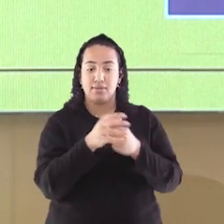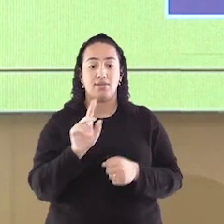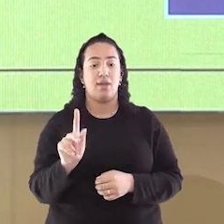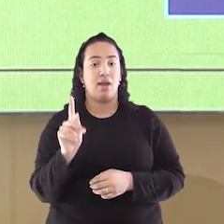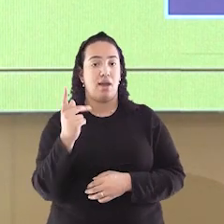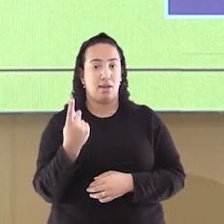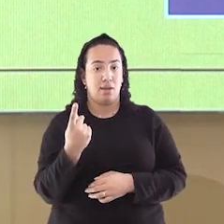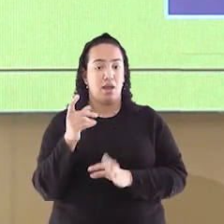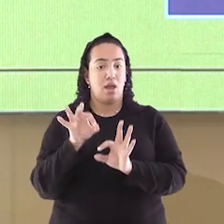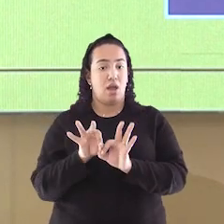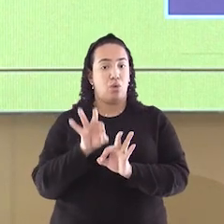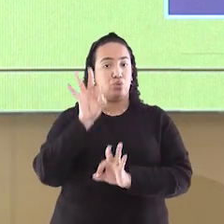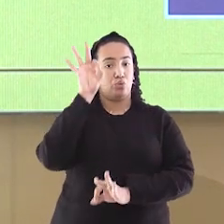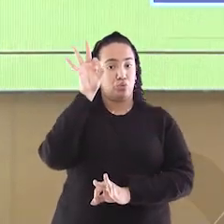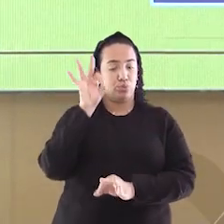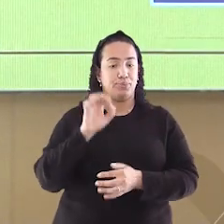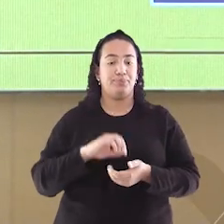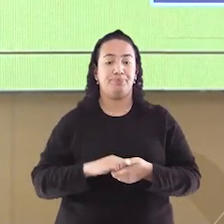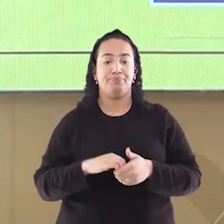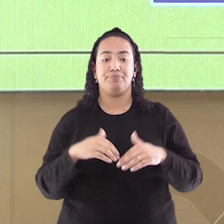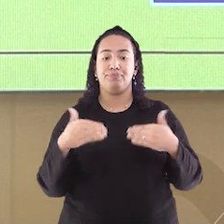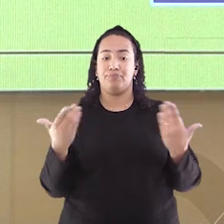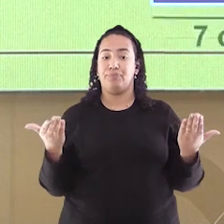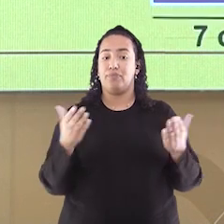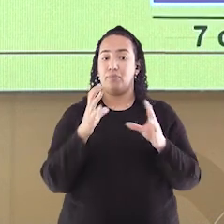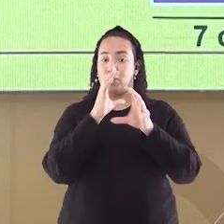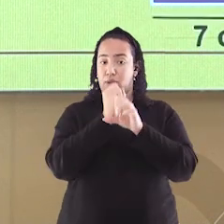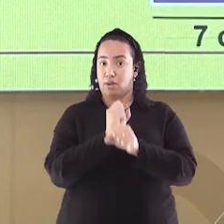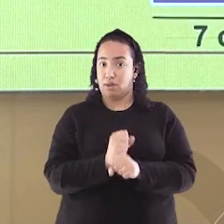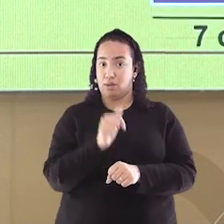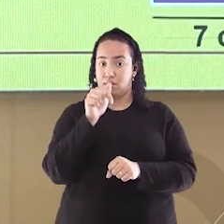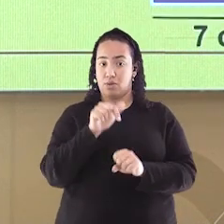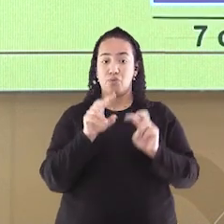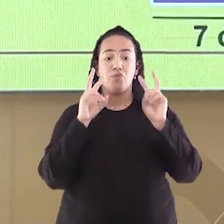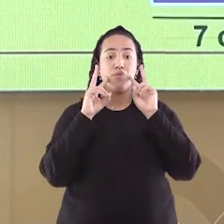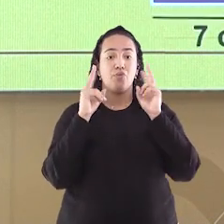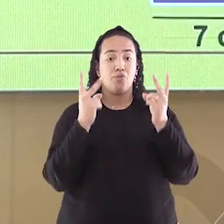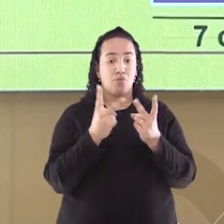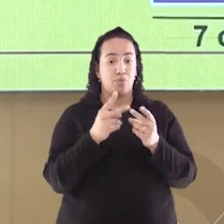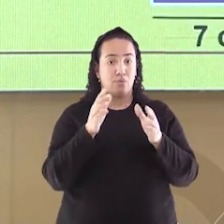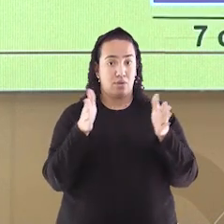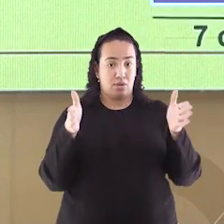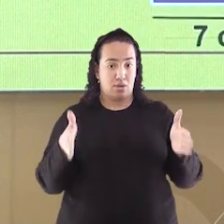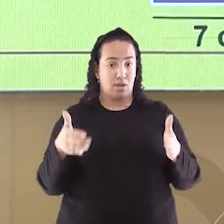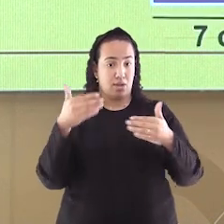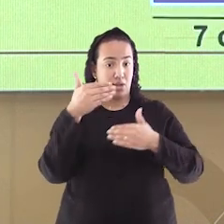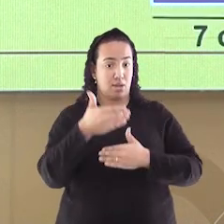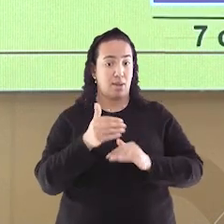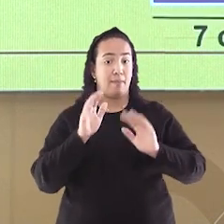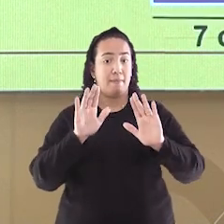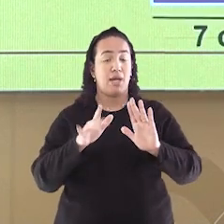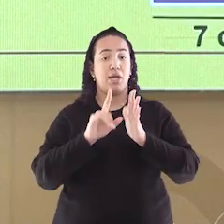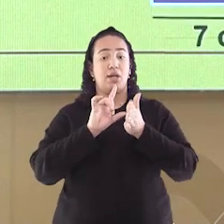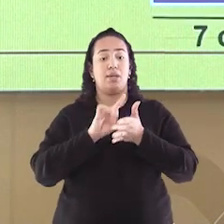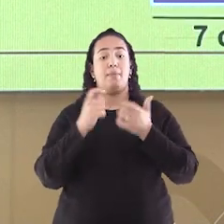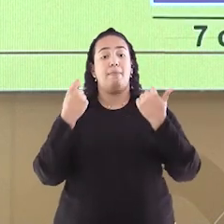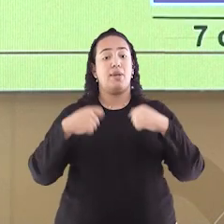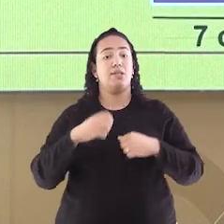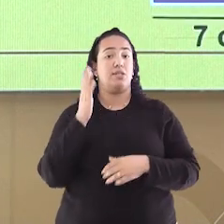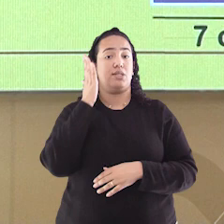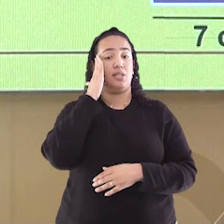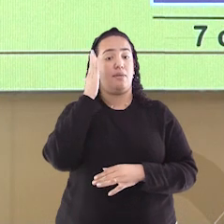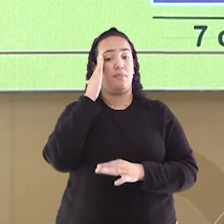o H seria a altura. Vamos calcular o volume dessa caixa? Mas para isso, vamos medir a